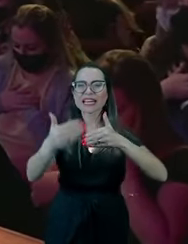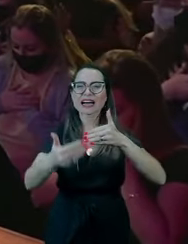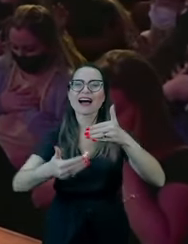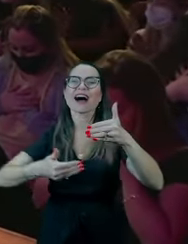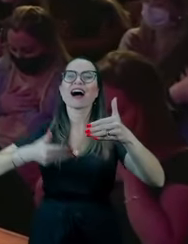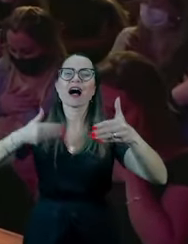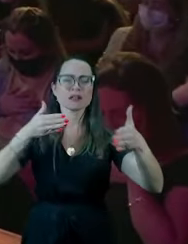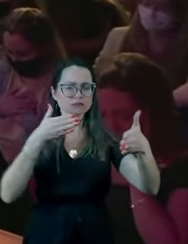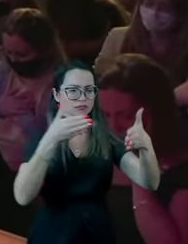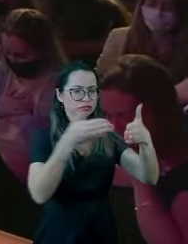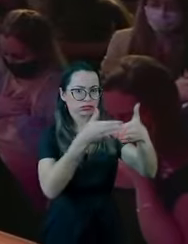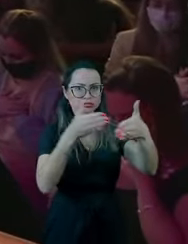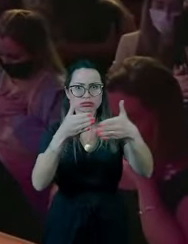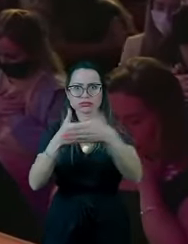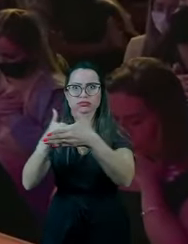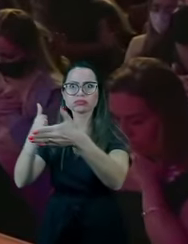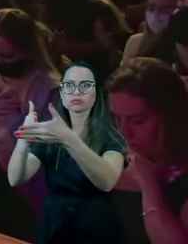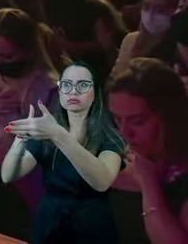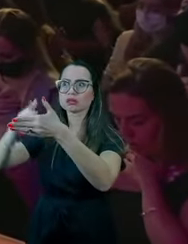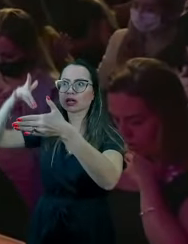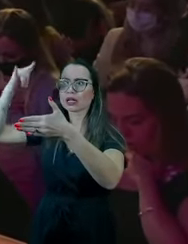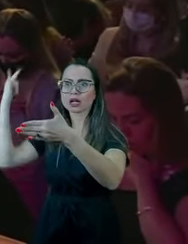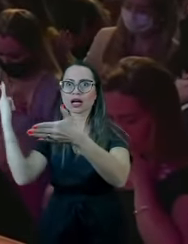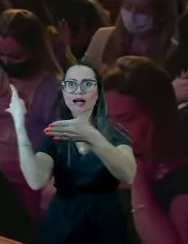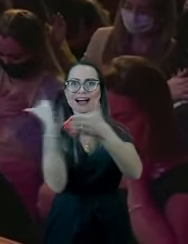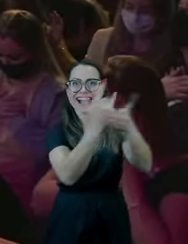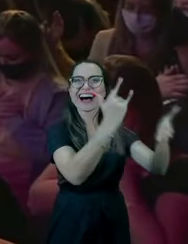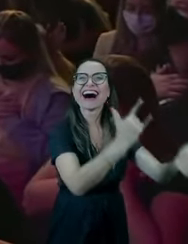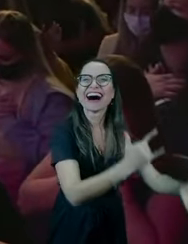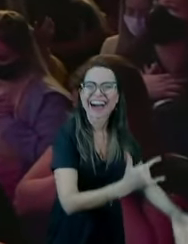e rompendo as barreiras pelo